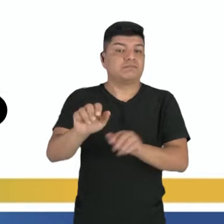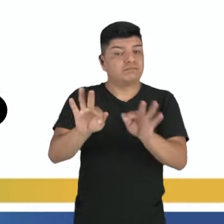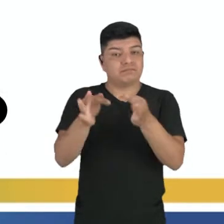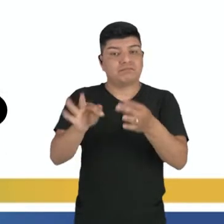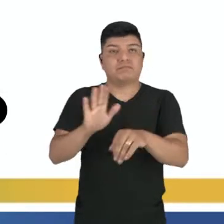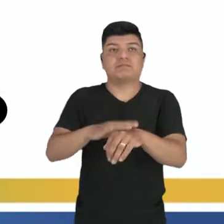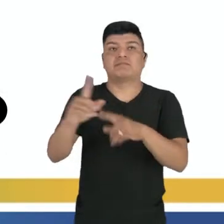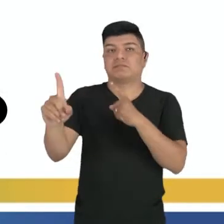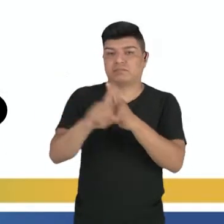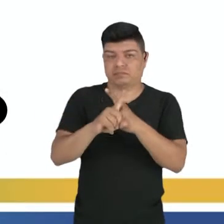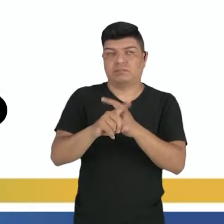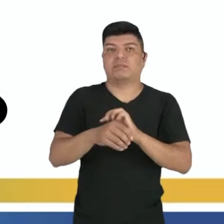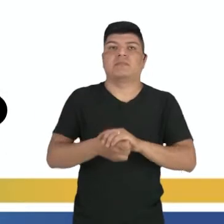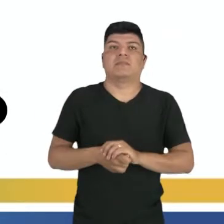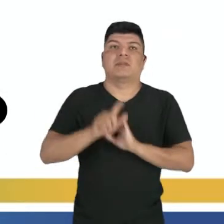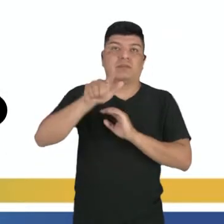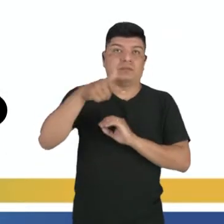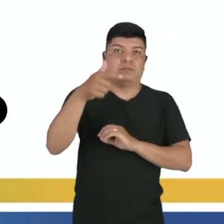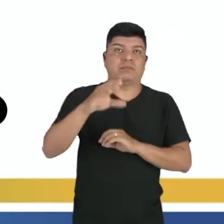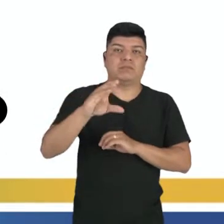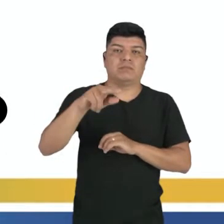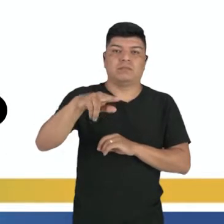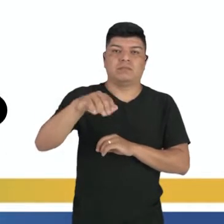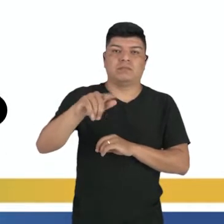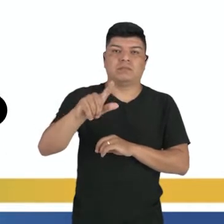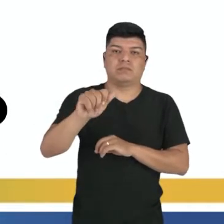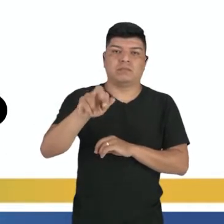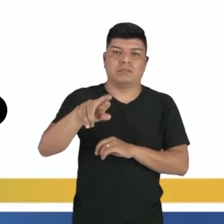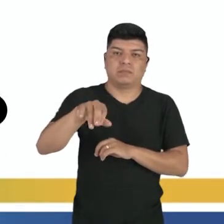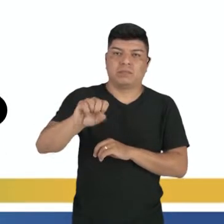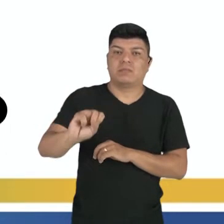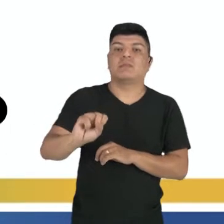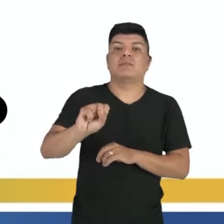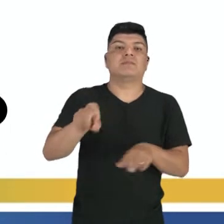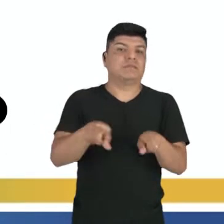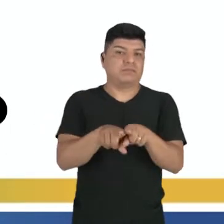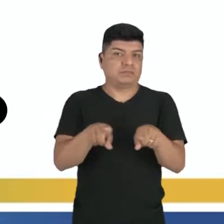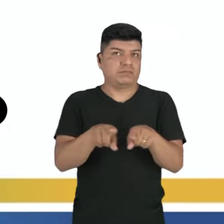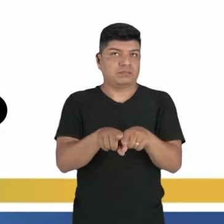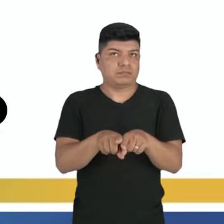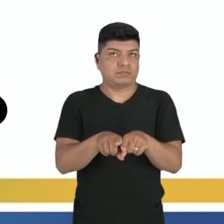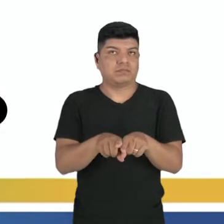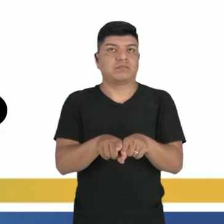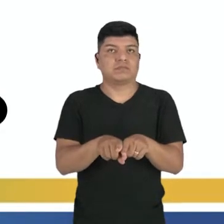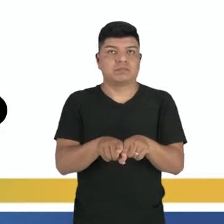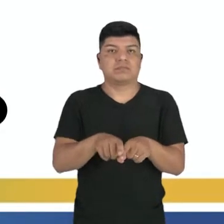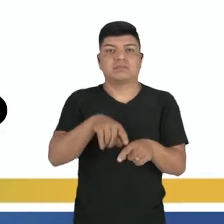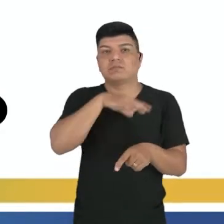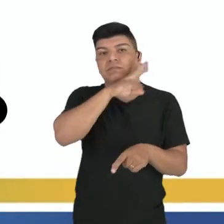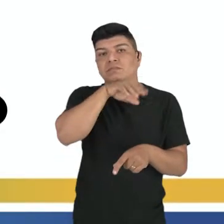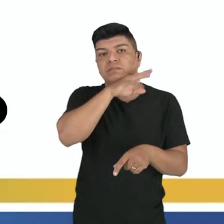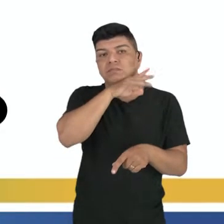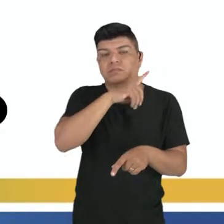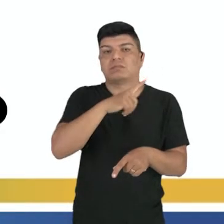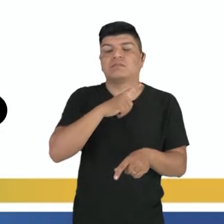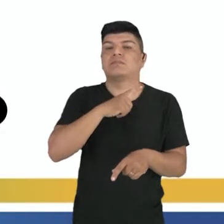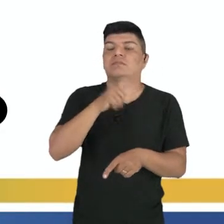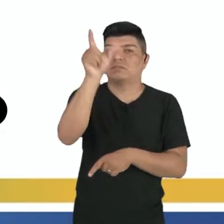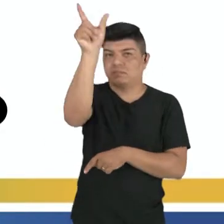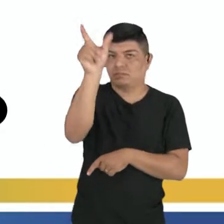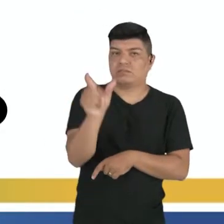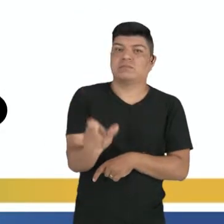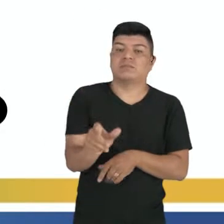encontrar. Já os quinidários, eles ainda constituem também essa parte dos animais invertebrados, que